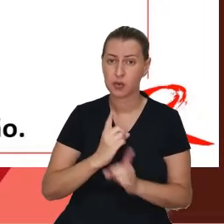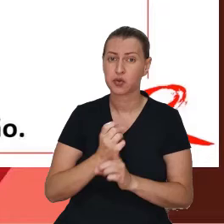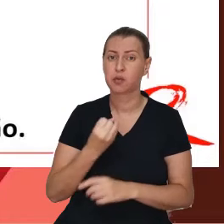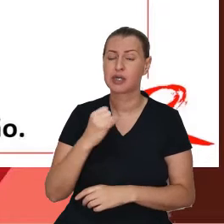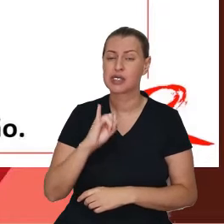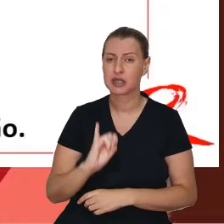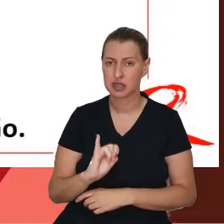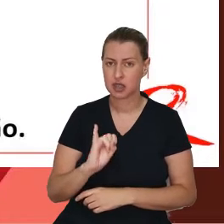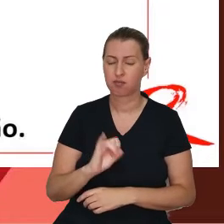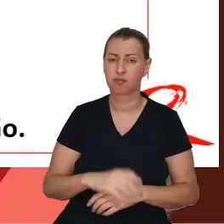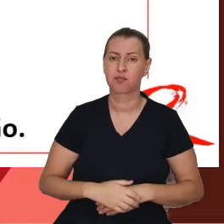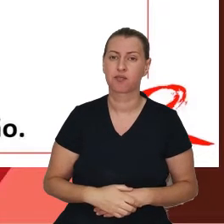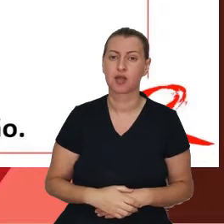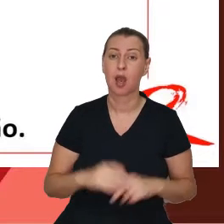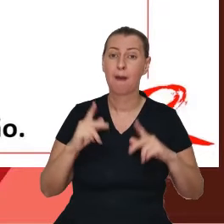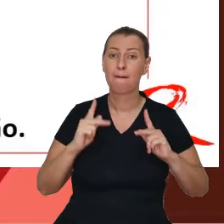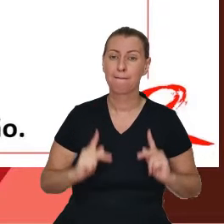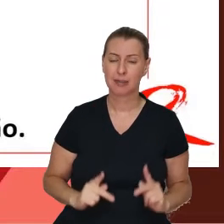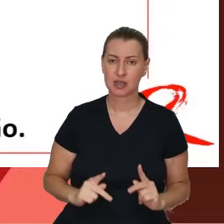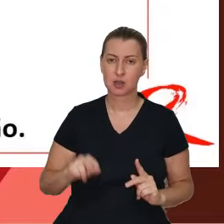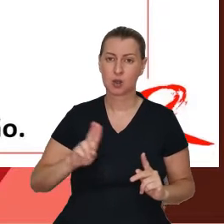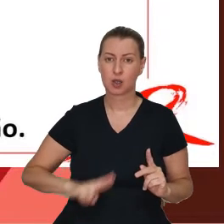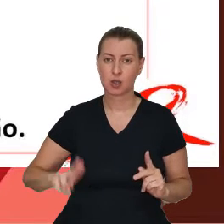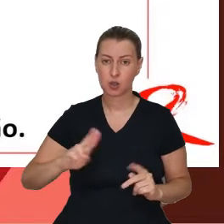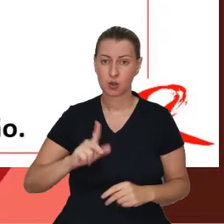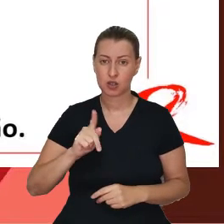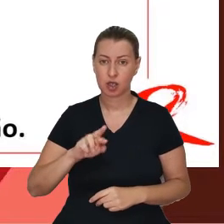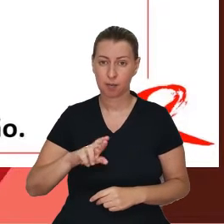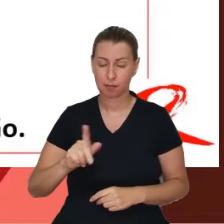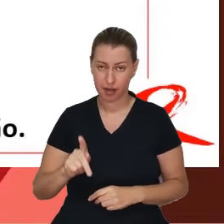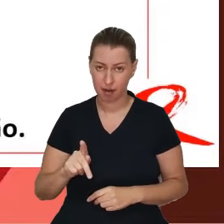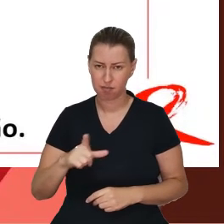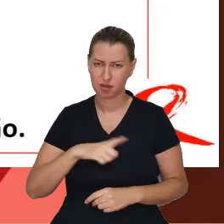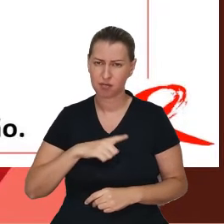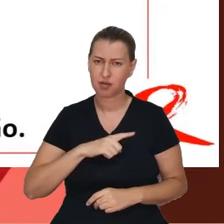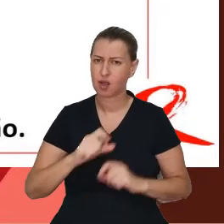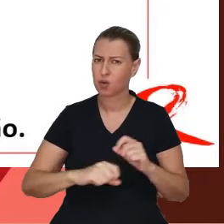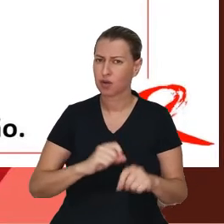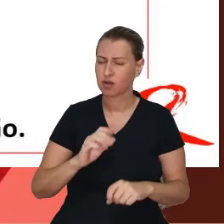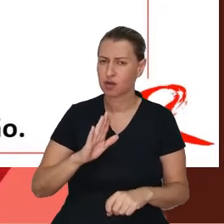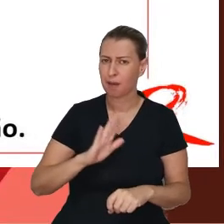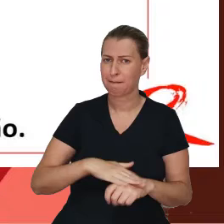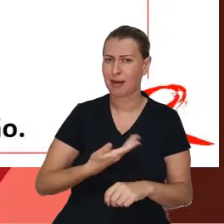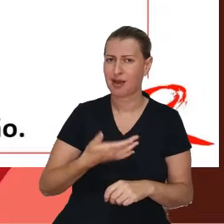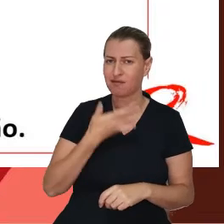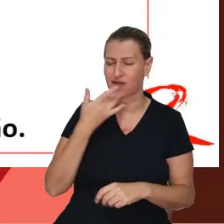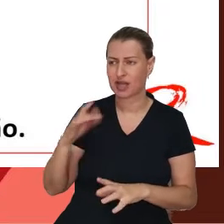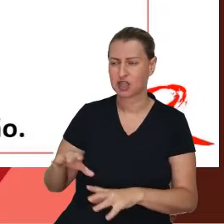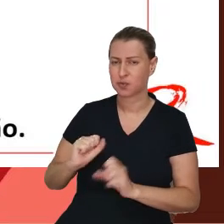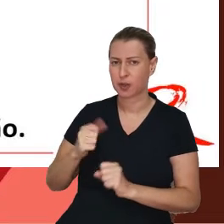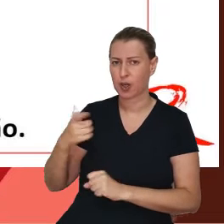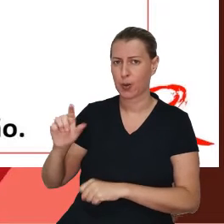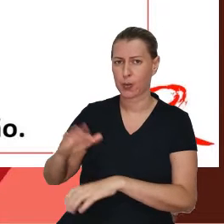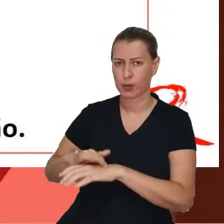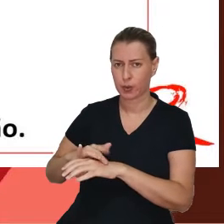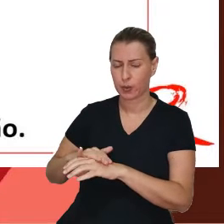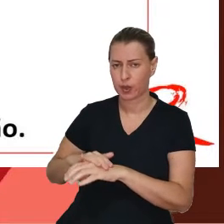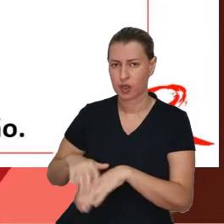se pessoas que usam PrEP têm uma incidência maior de outras ISTs, porque isso foi uma